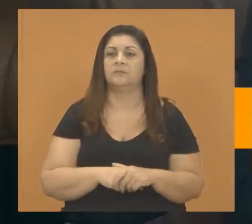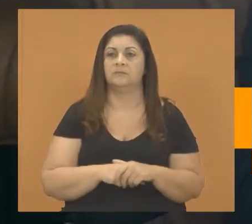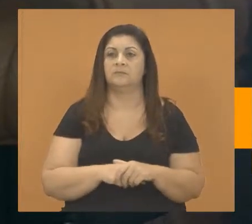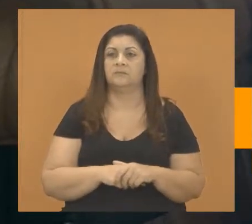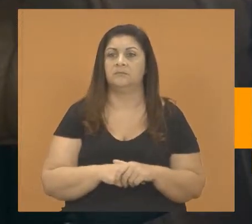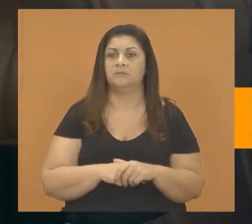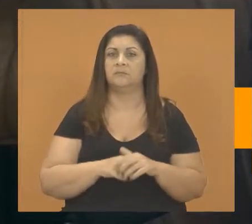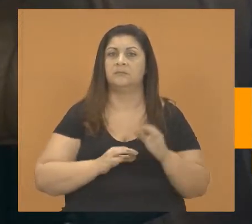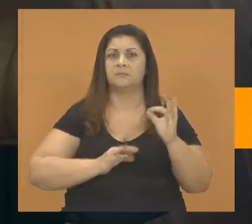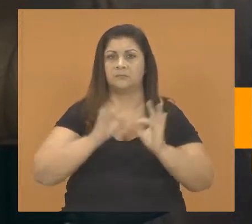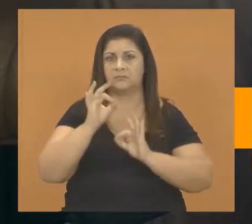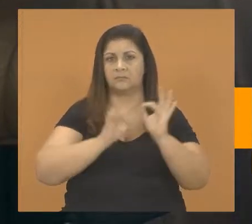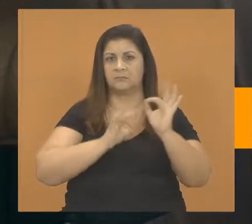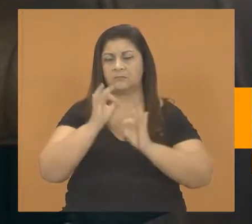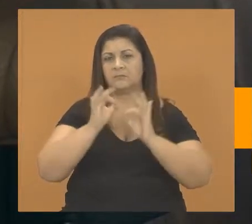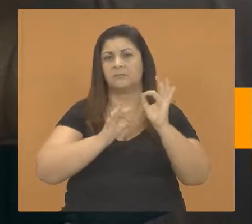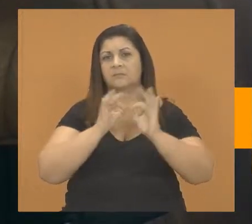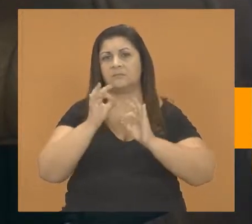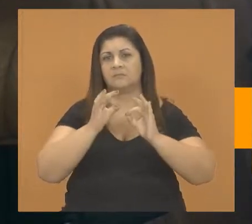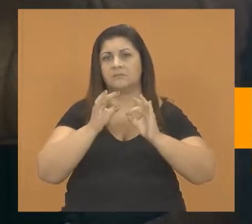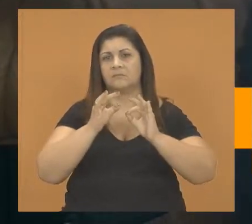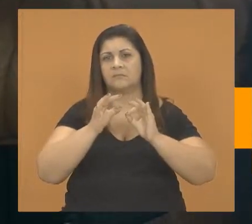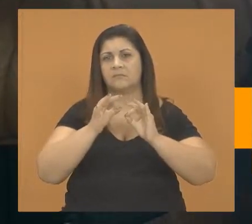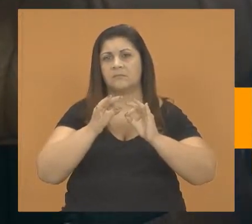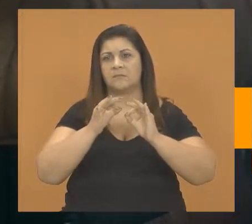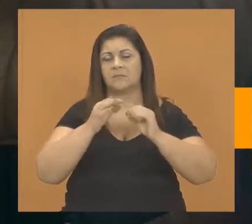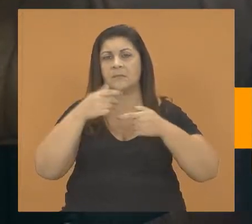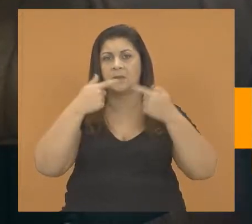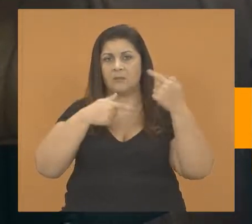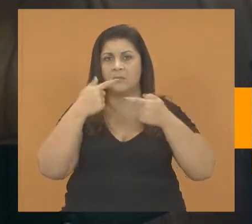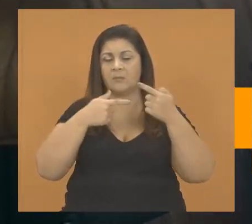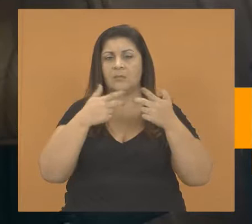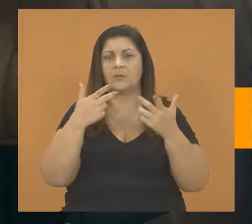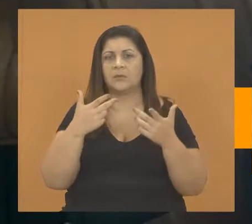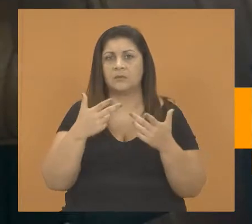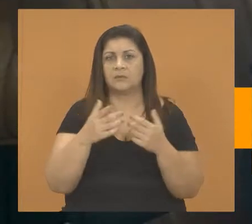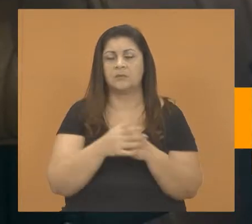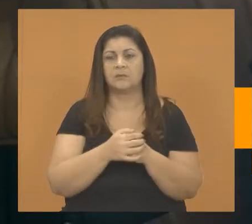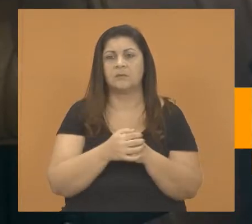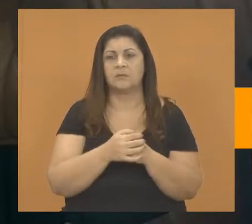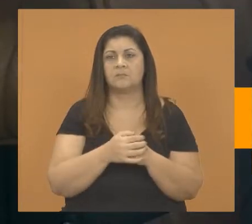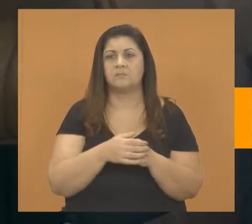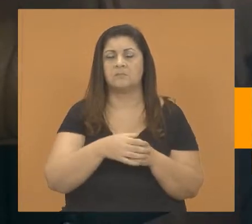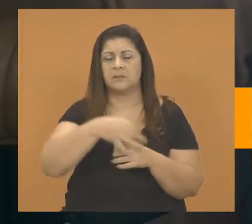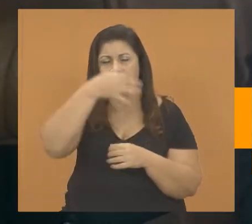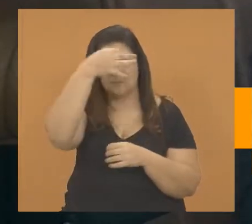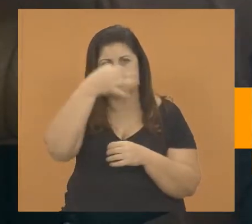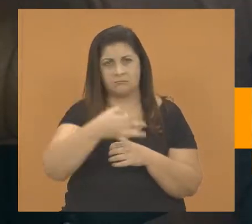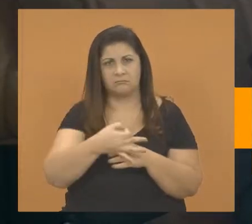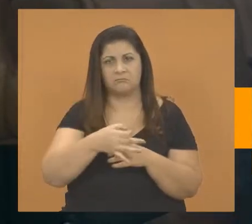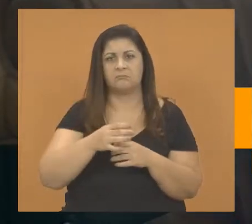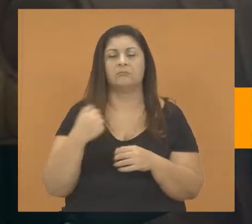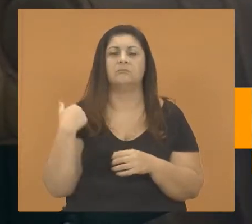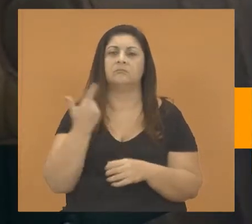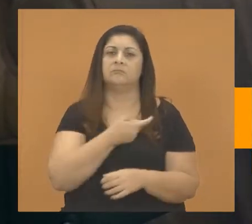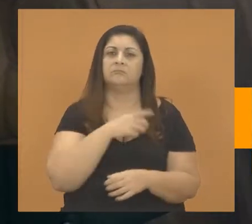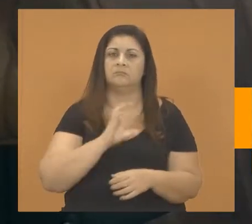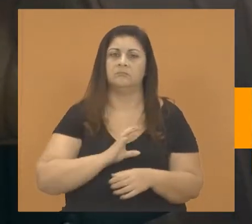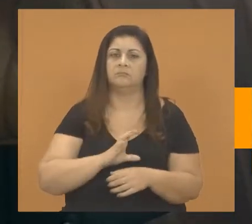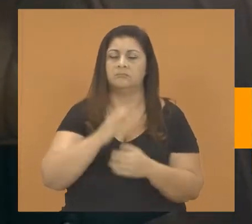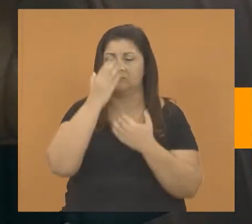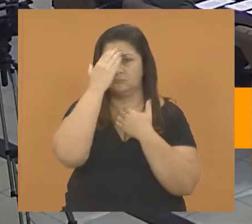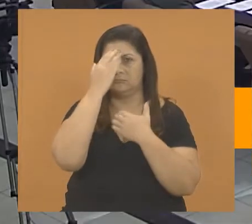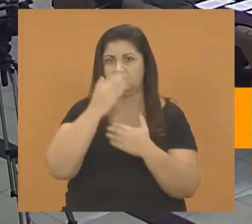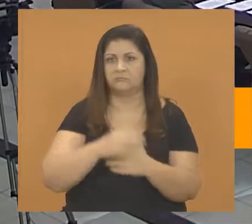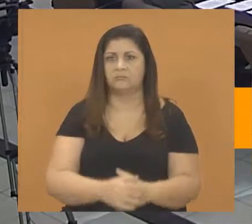construa uma política para o servidor público mais correta e adequada na cidade obrigado